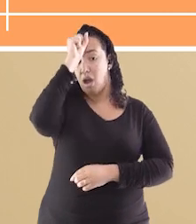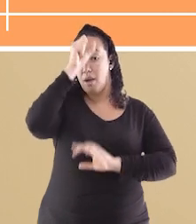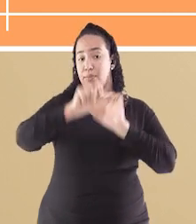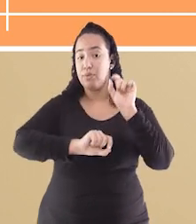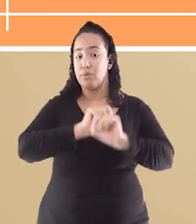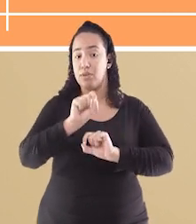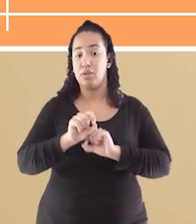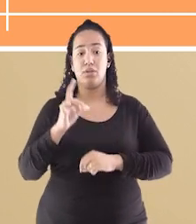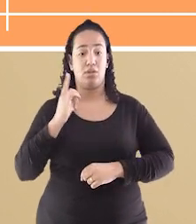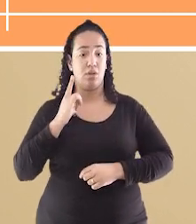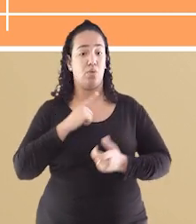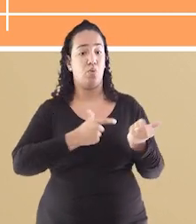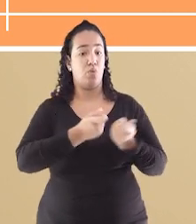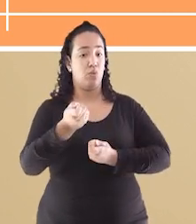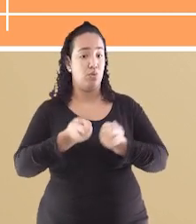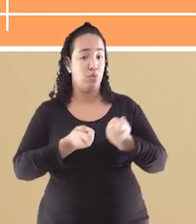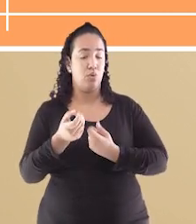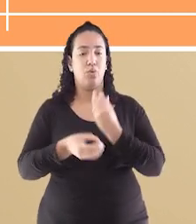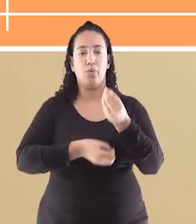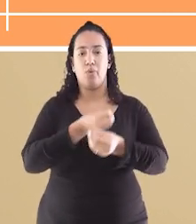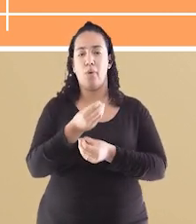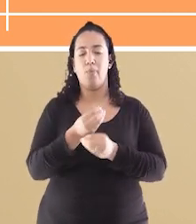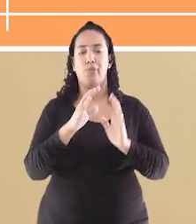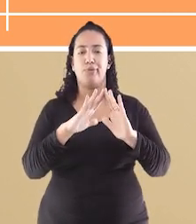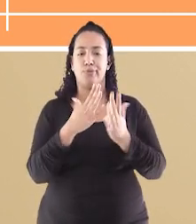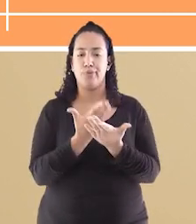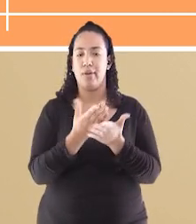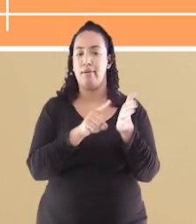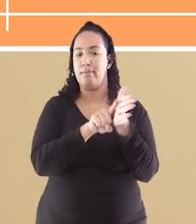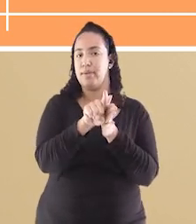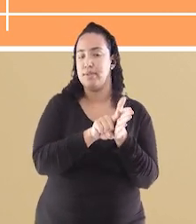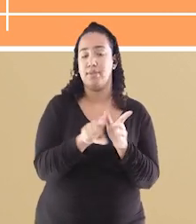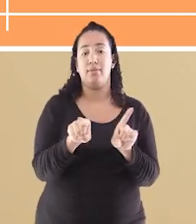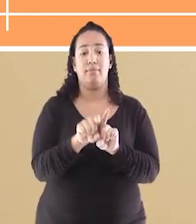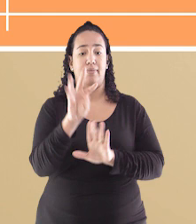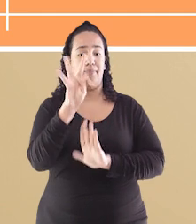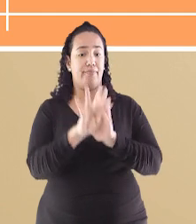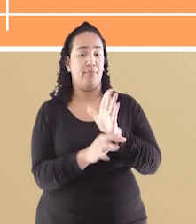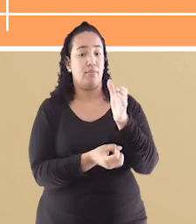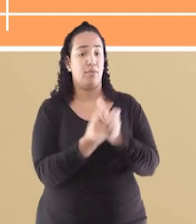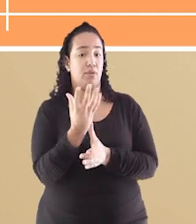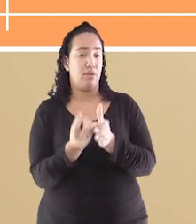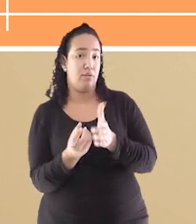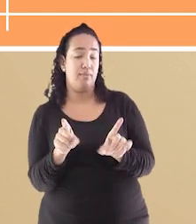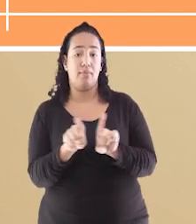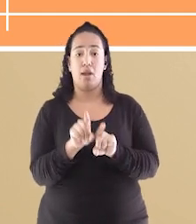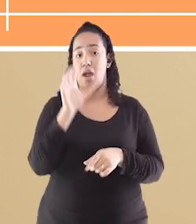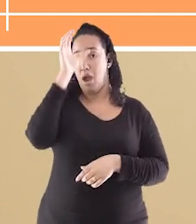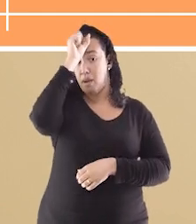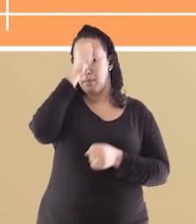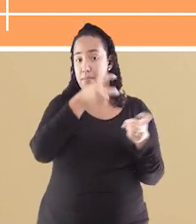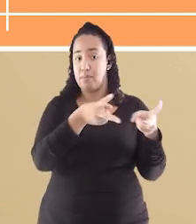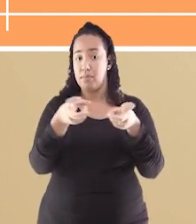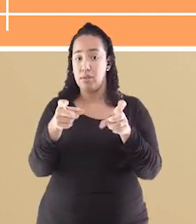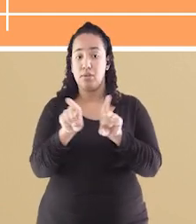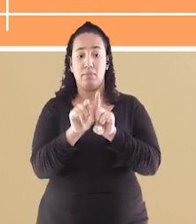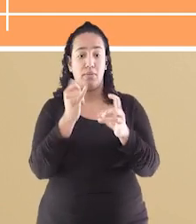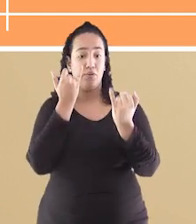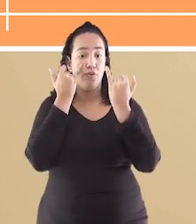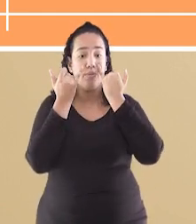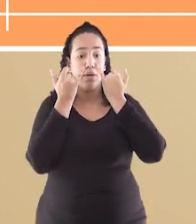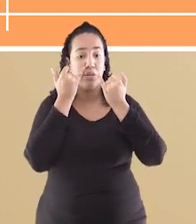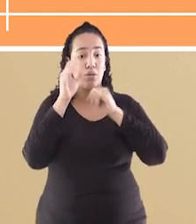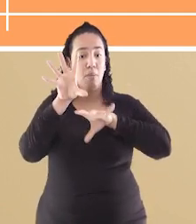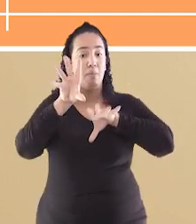é dominar procedimentos de pesquisa escolar e de produção de texto, aprendendo a observar e colher informações